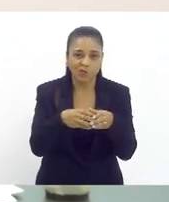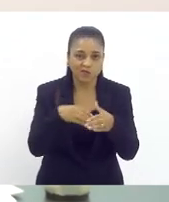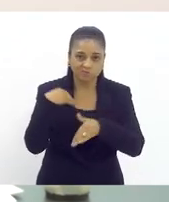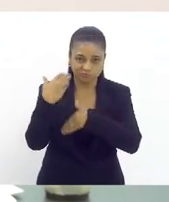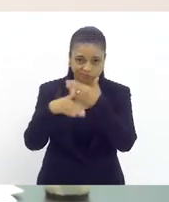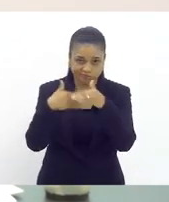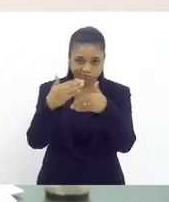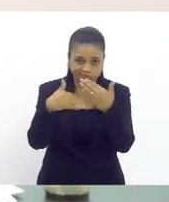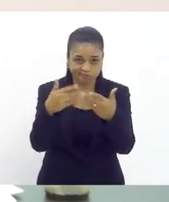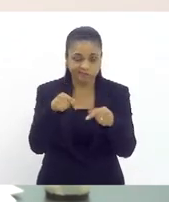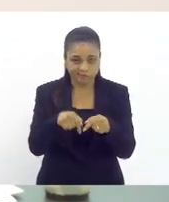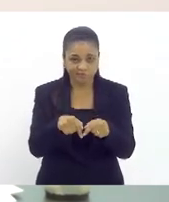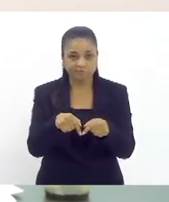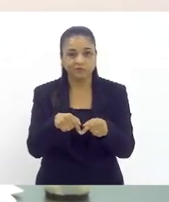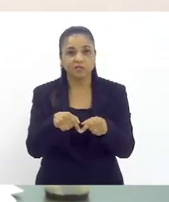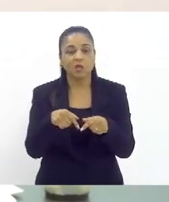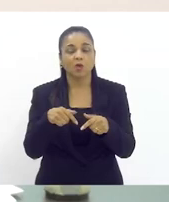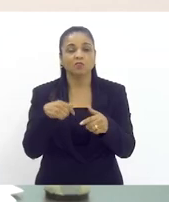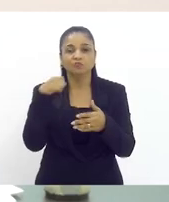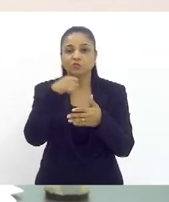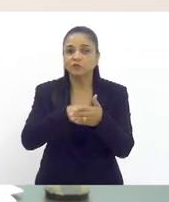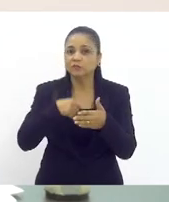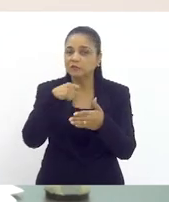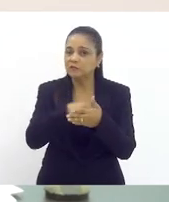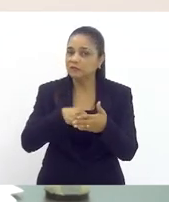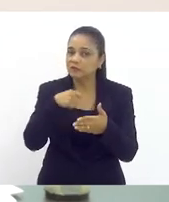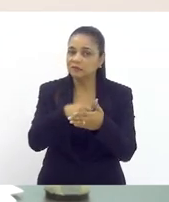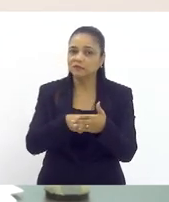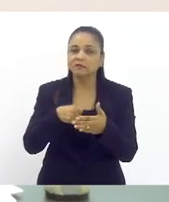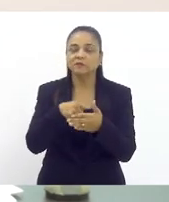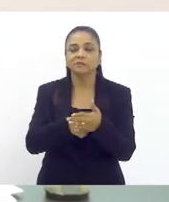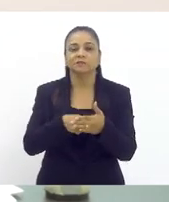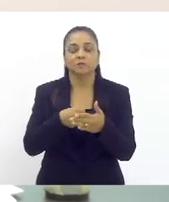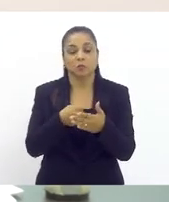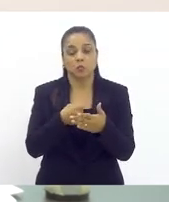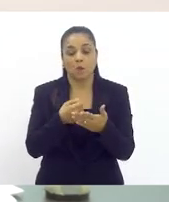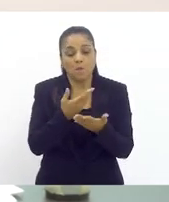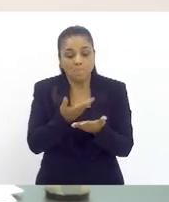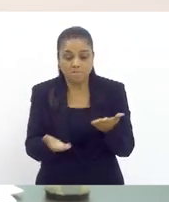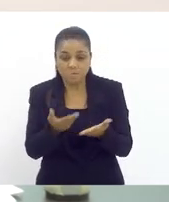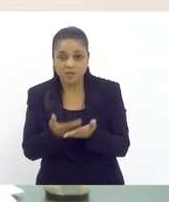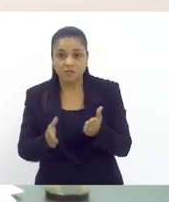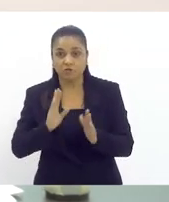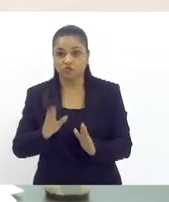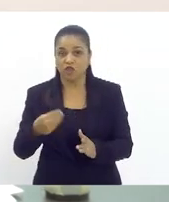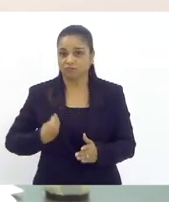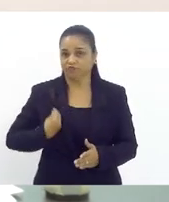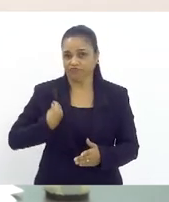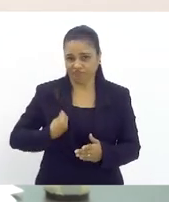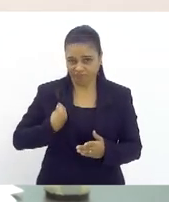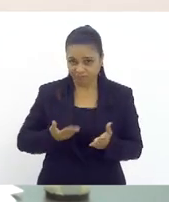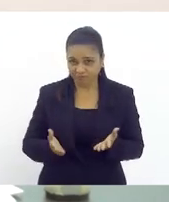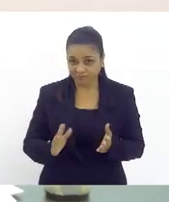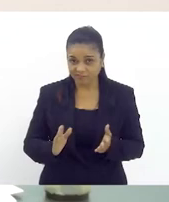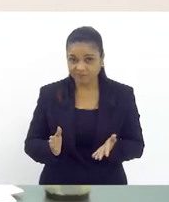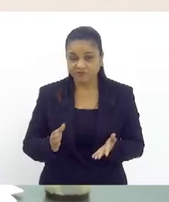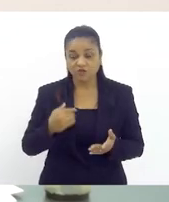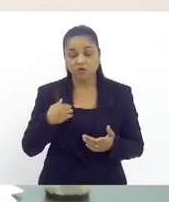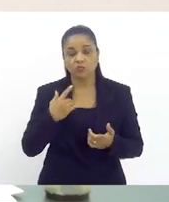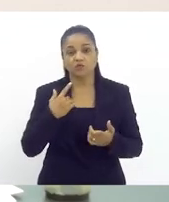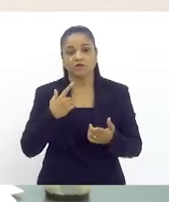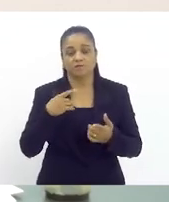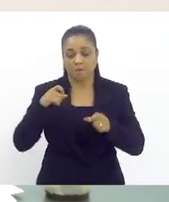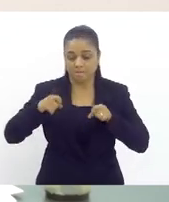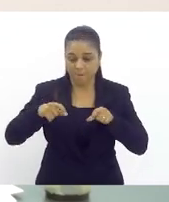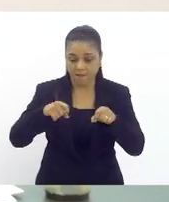na verdade é esse trabalho de resistência para não deixar se perder o que existe quando se fala em recuperação